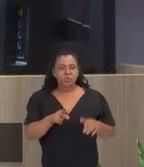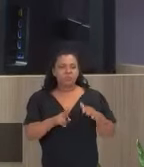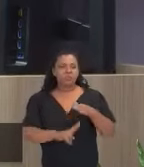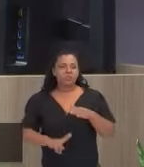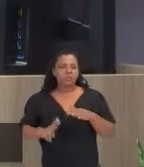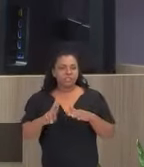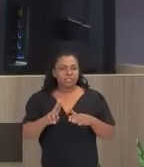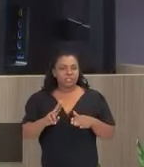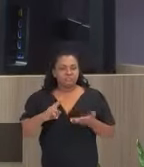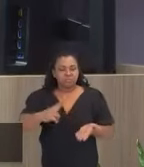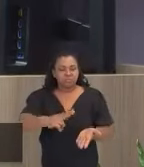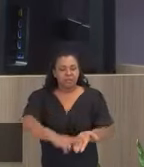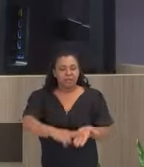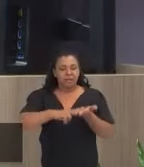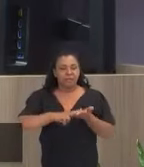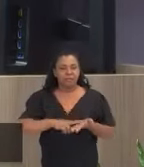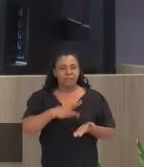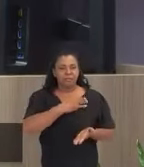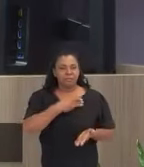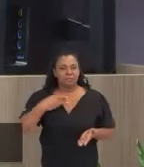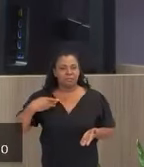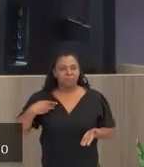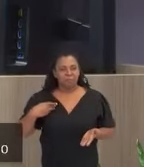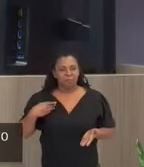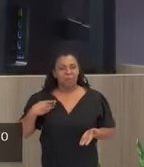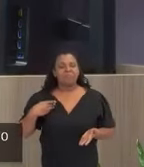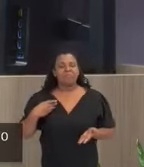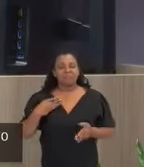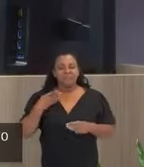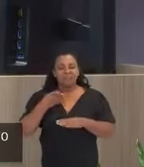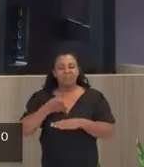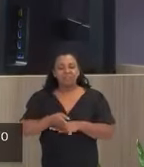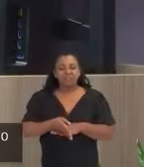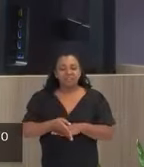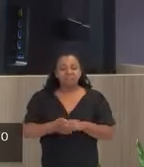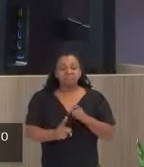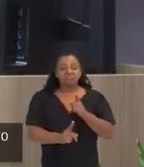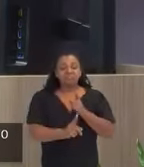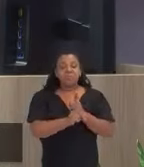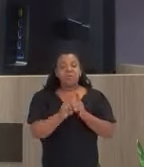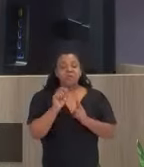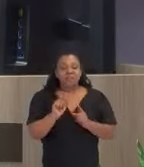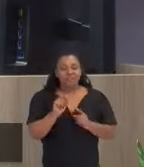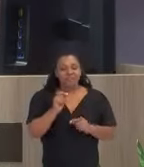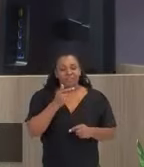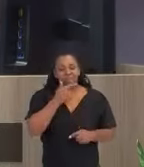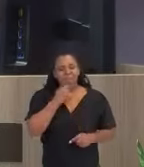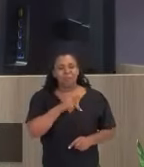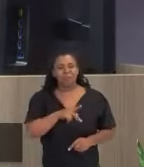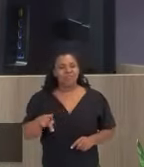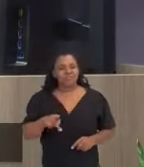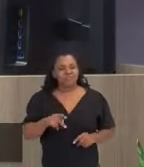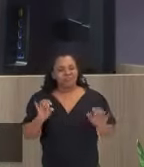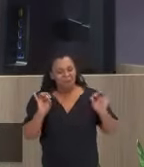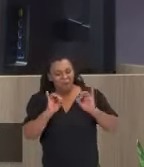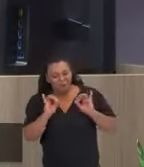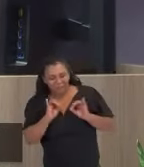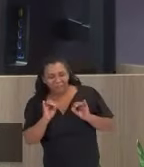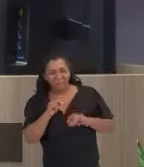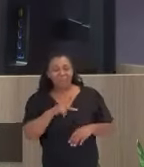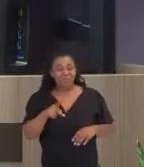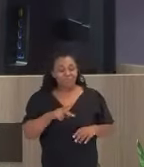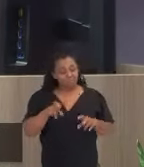Ministério Público, ó, para ir lá, prestar esclarecimento sobre estágio. Aí, quando eu chego lá, quem é que eu encontro? Meu professor. Meu professor, ele sente aqui do meu lado.